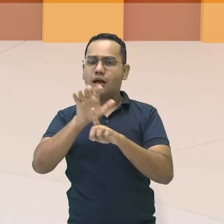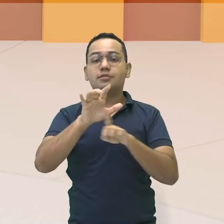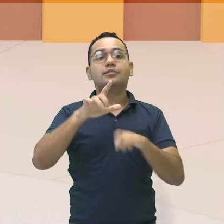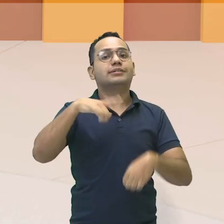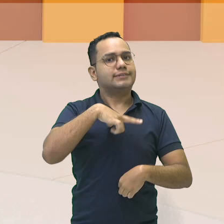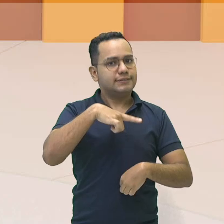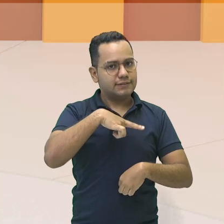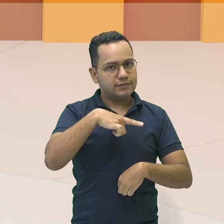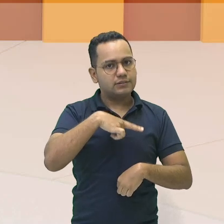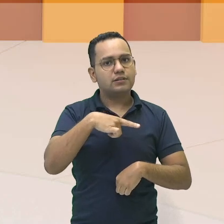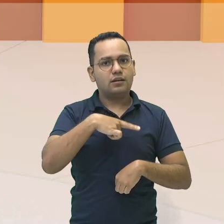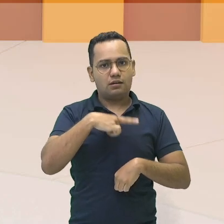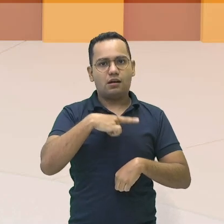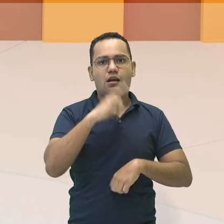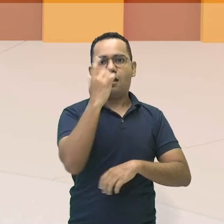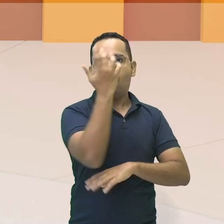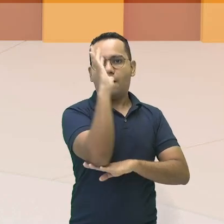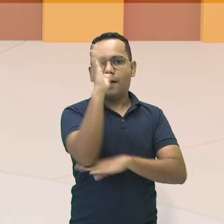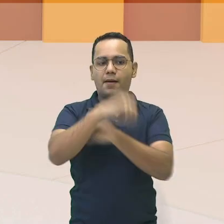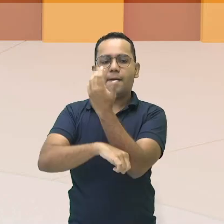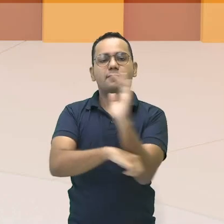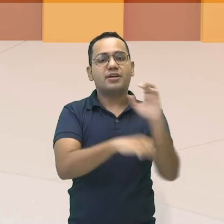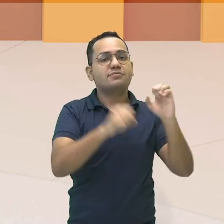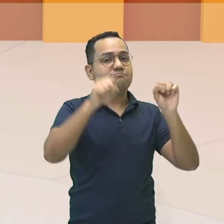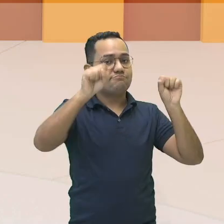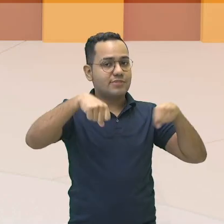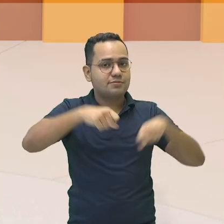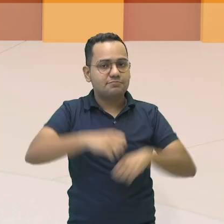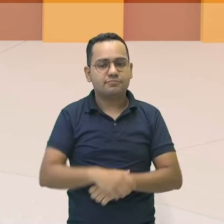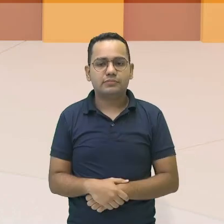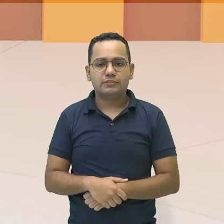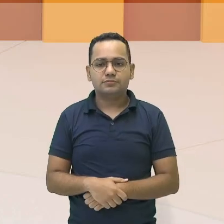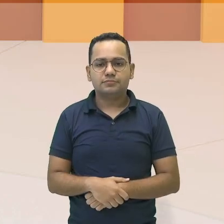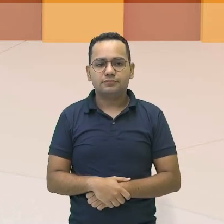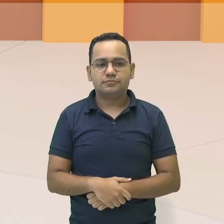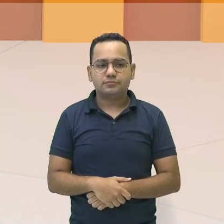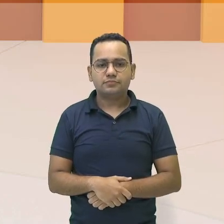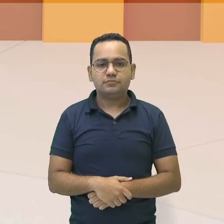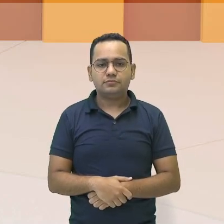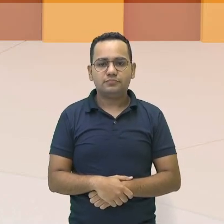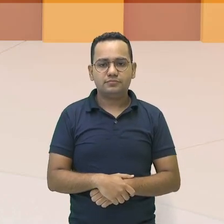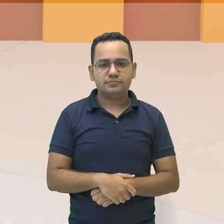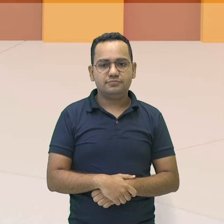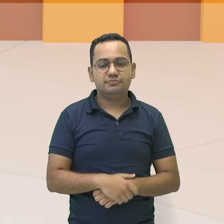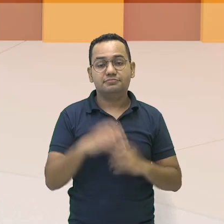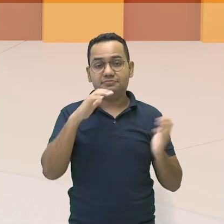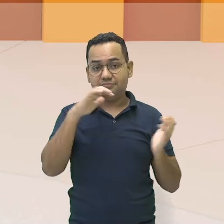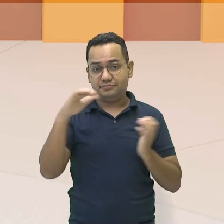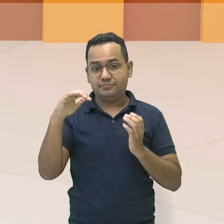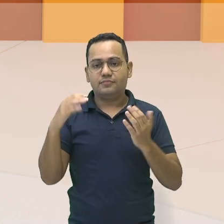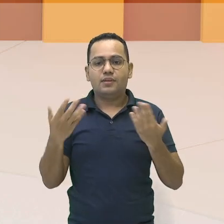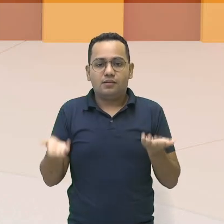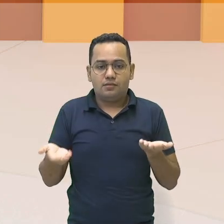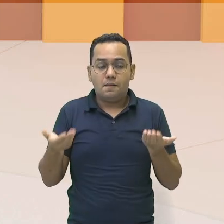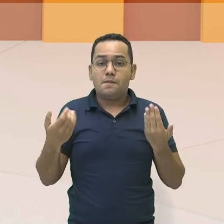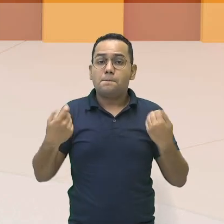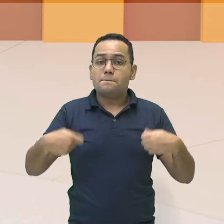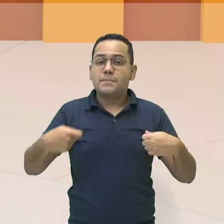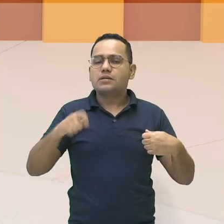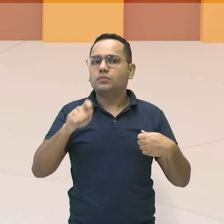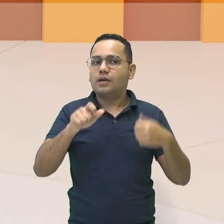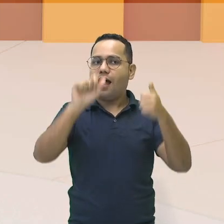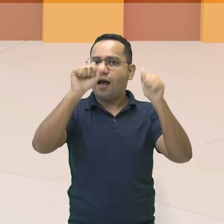começa a sentir de uma forma mais intensa os impactos ambientais. E aí a gente começa a debater essas